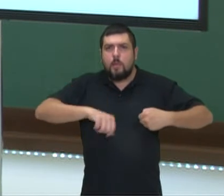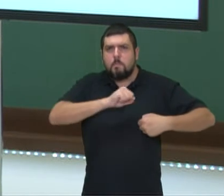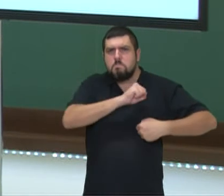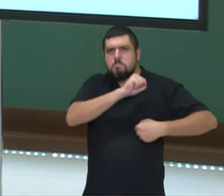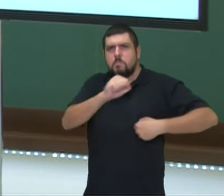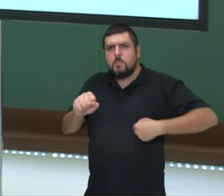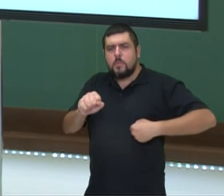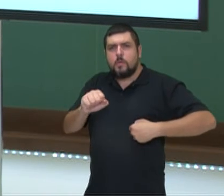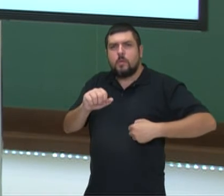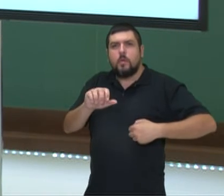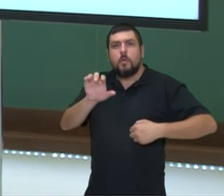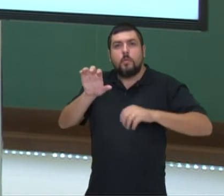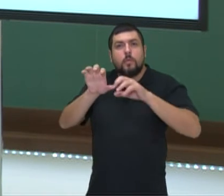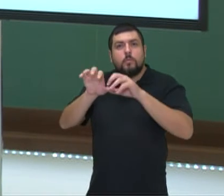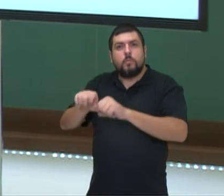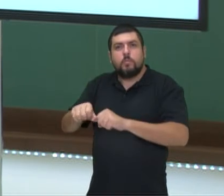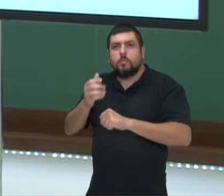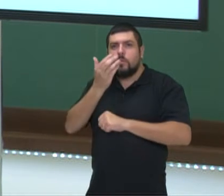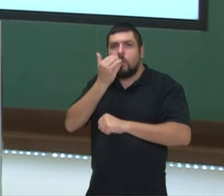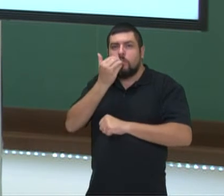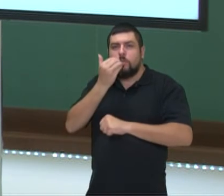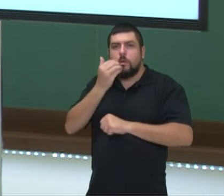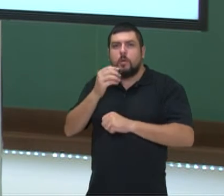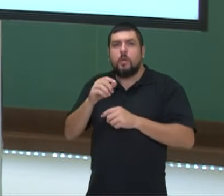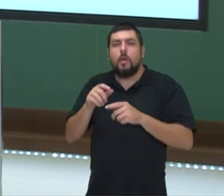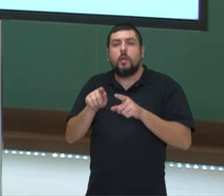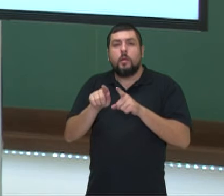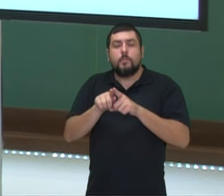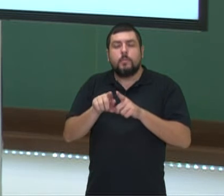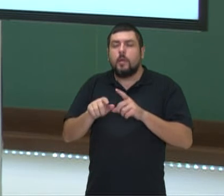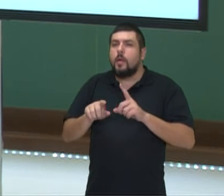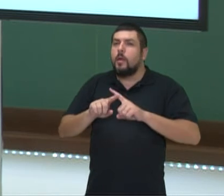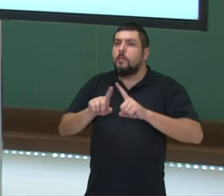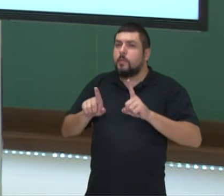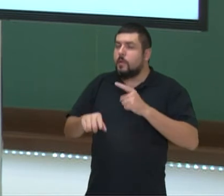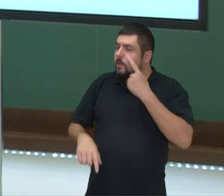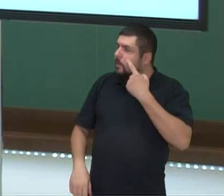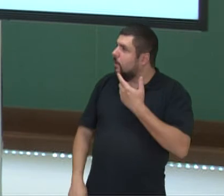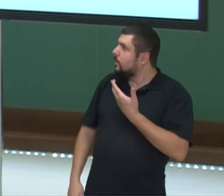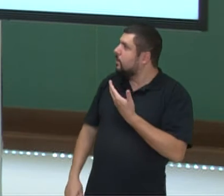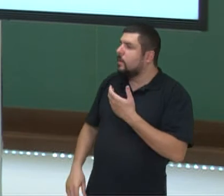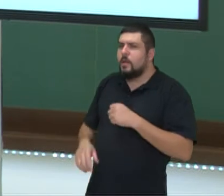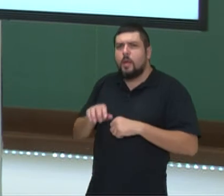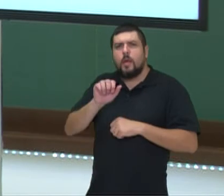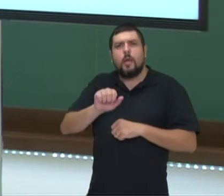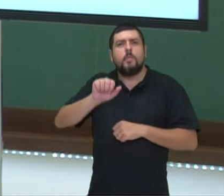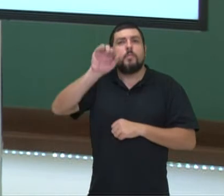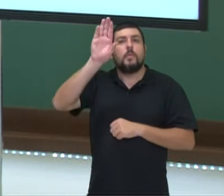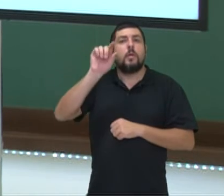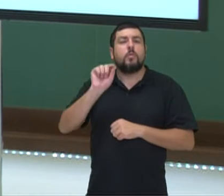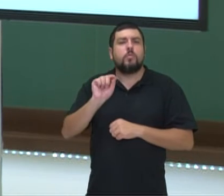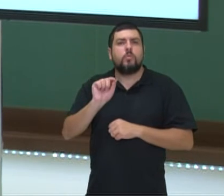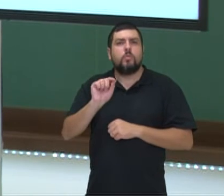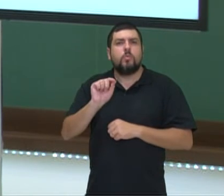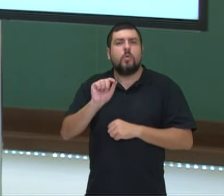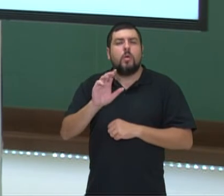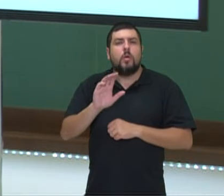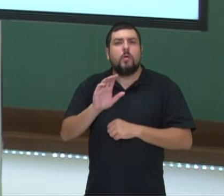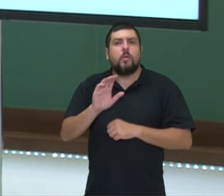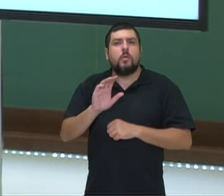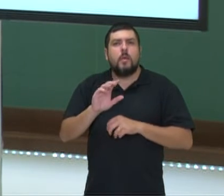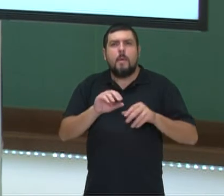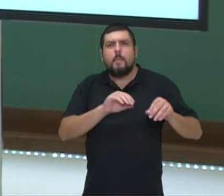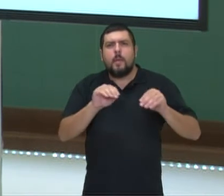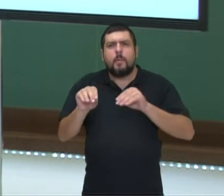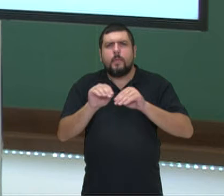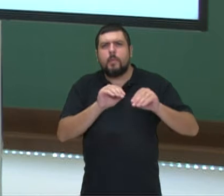aldeia. Aqui muito provavelmente uma cena de pastoreio, né? Vamos lembrar aí como começa a se fixar na terra, a produção agrícola e